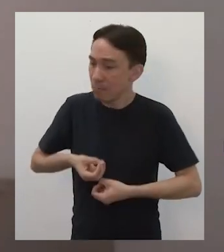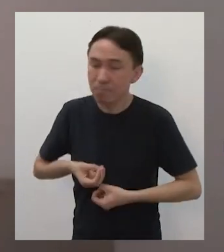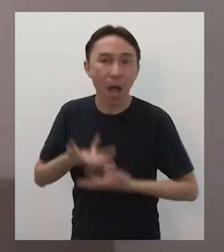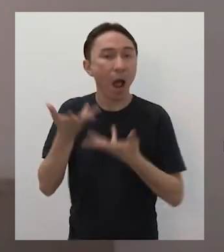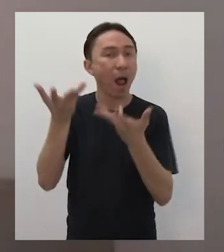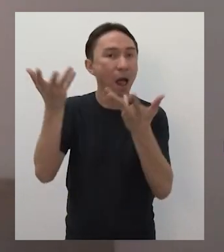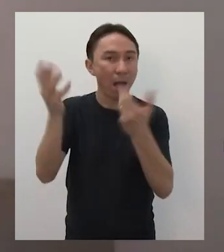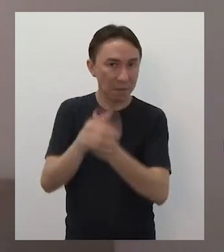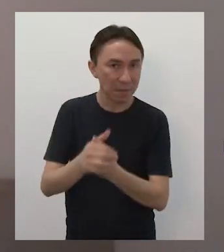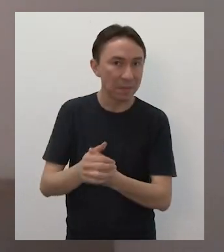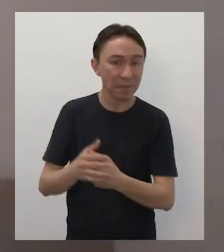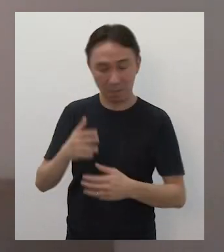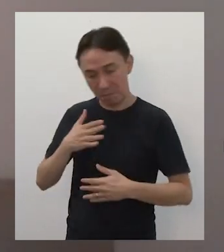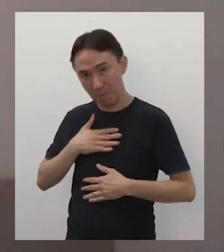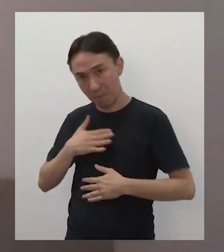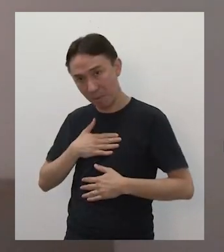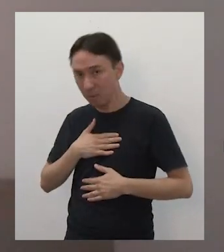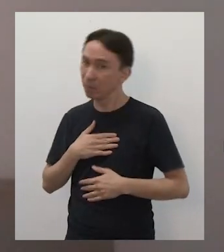si e para o outro.